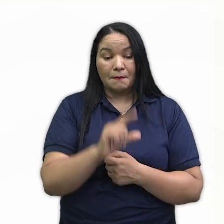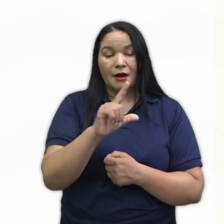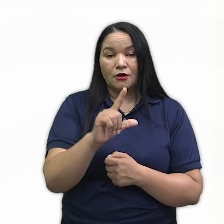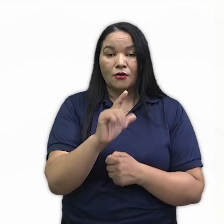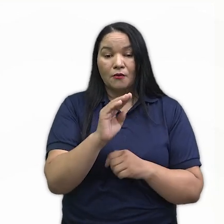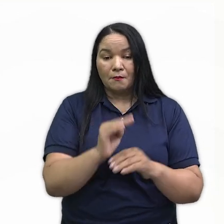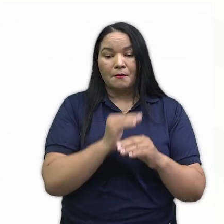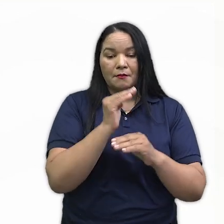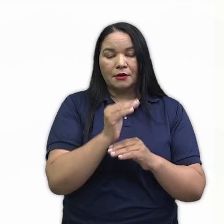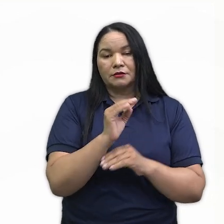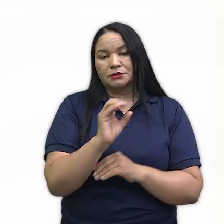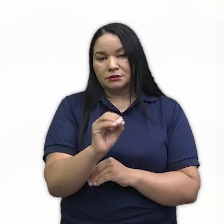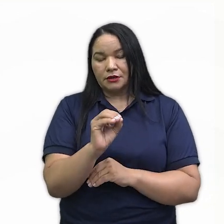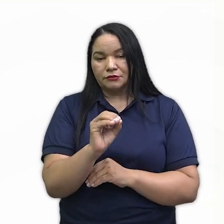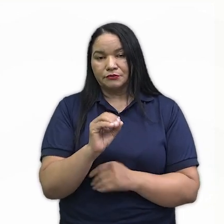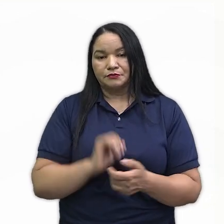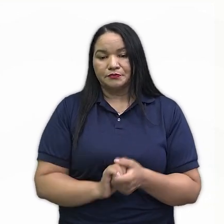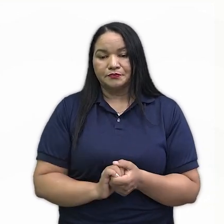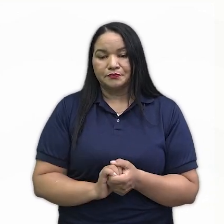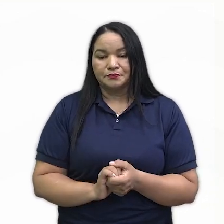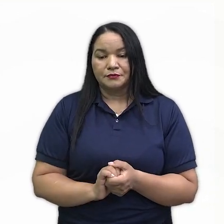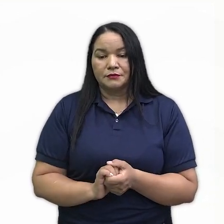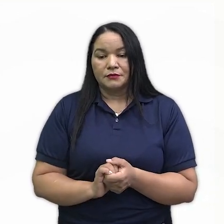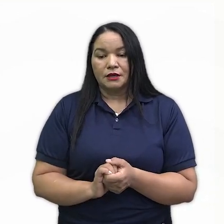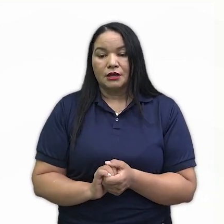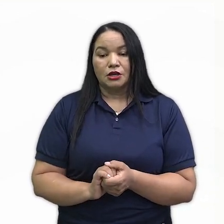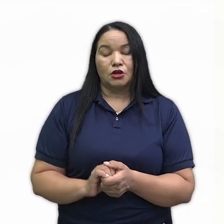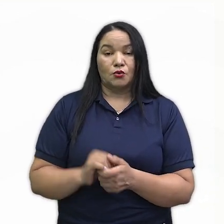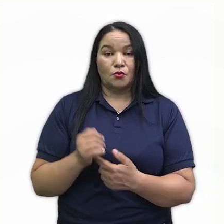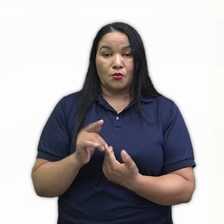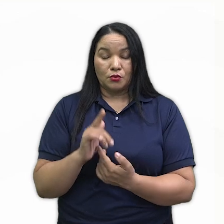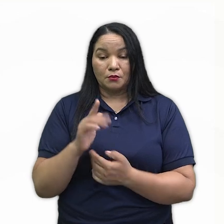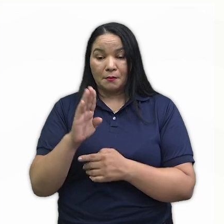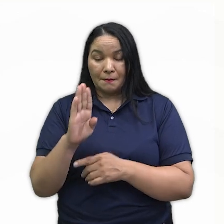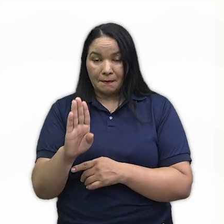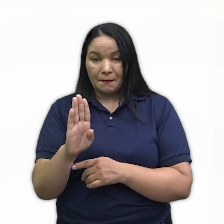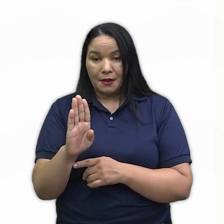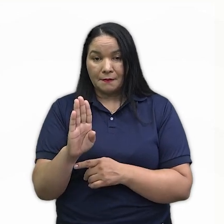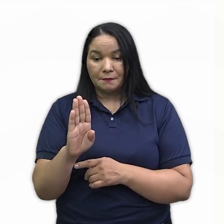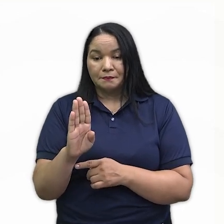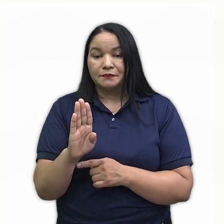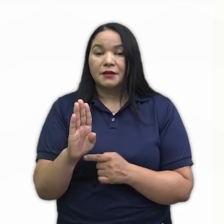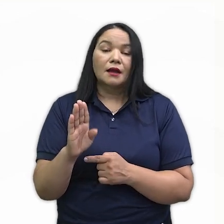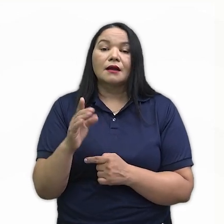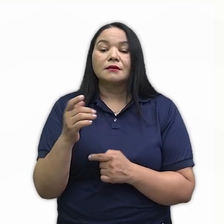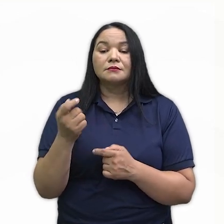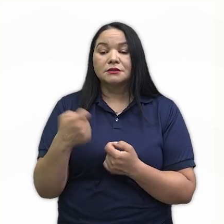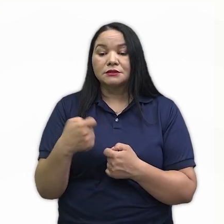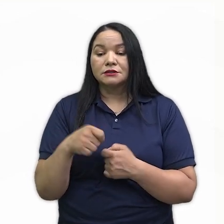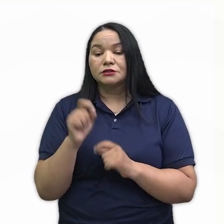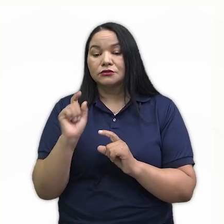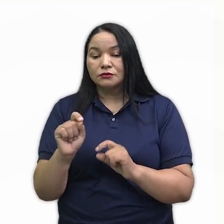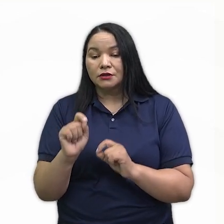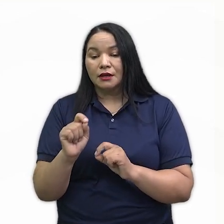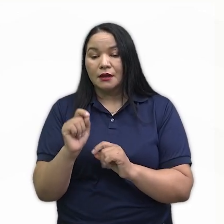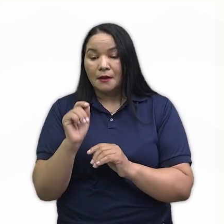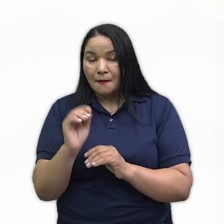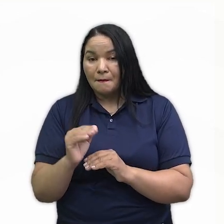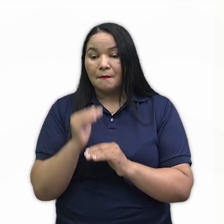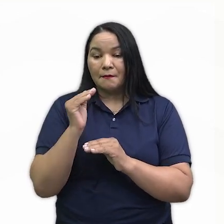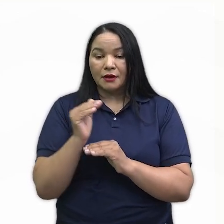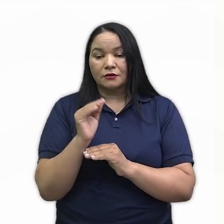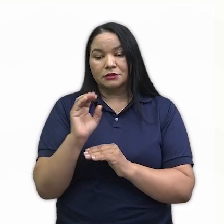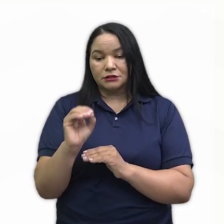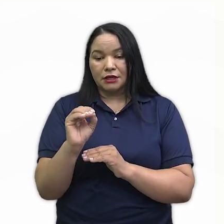maior que zero. O nosso logaritmando, que aqui é o B, ele também tem que ser maior que zero